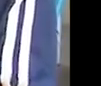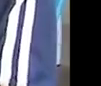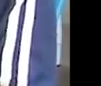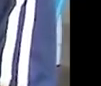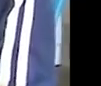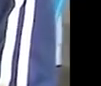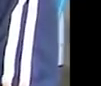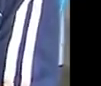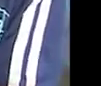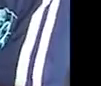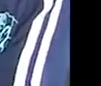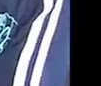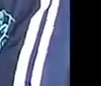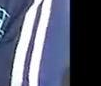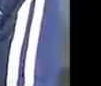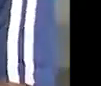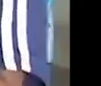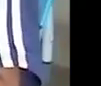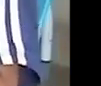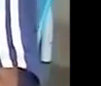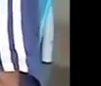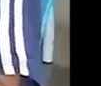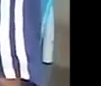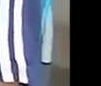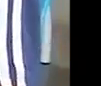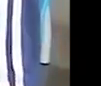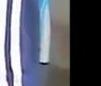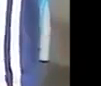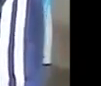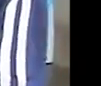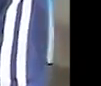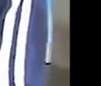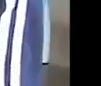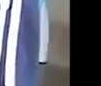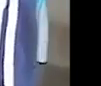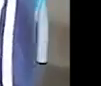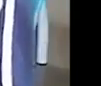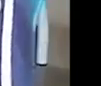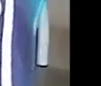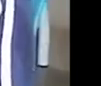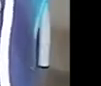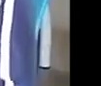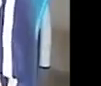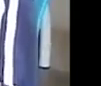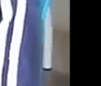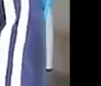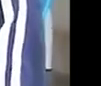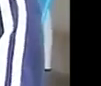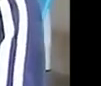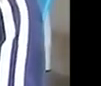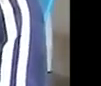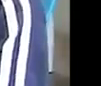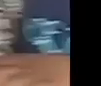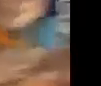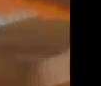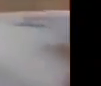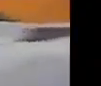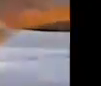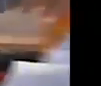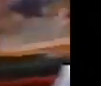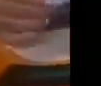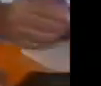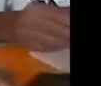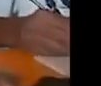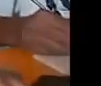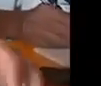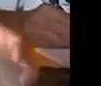tá fazendo dinossauro. E eu se lembrei pela cabeça. Ele não se lembra pela cabeça, ele tem que fazer olhando. Mas o artista